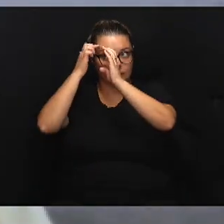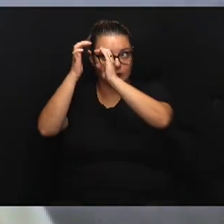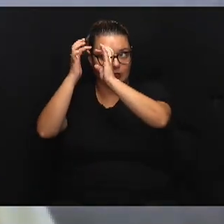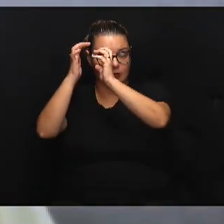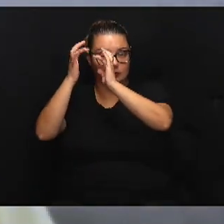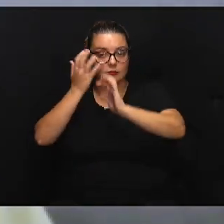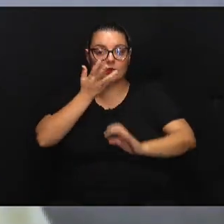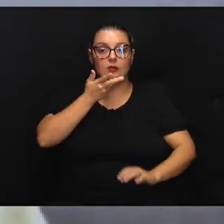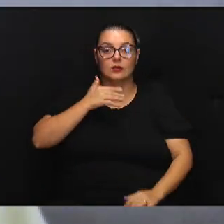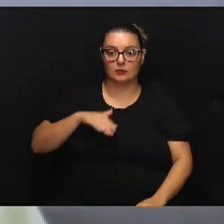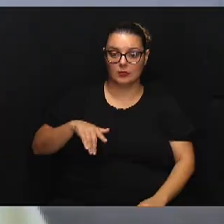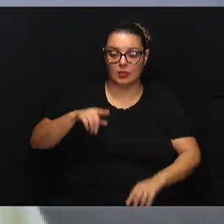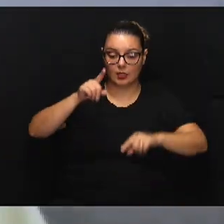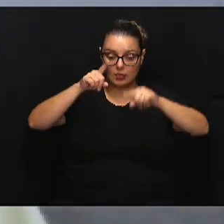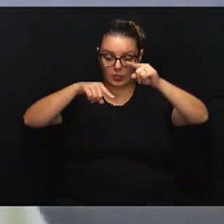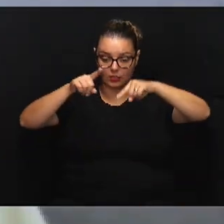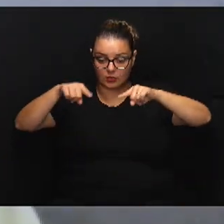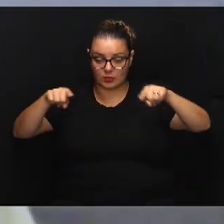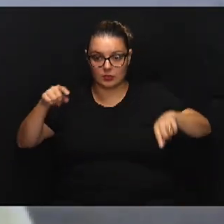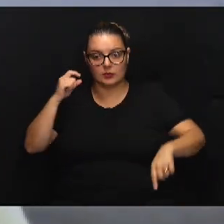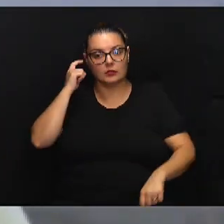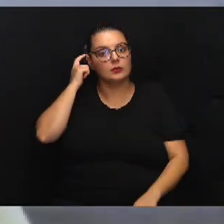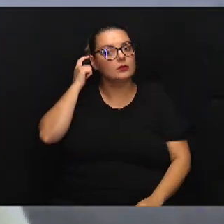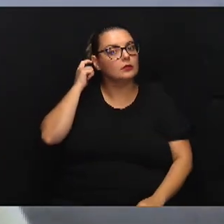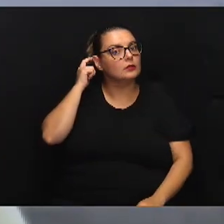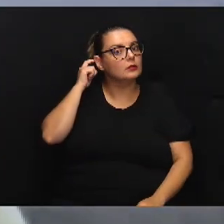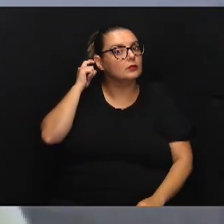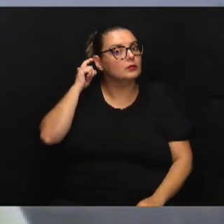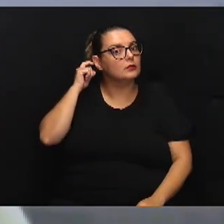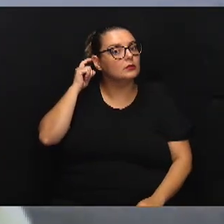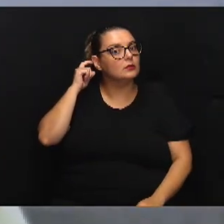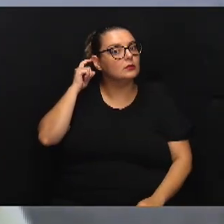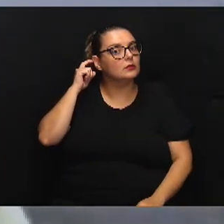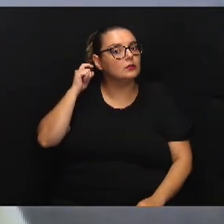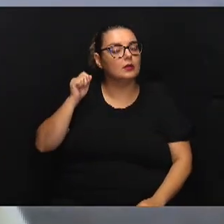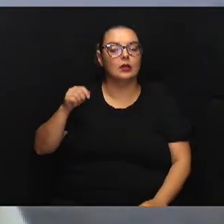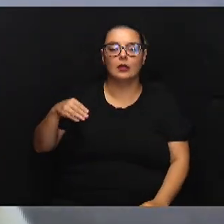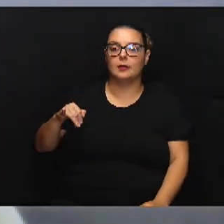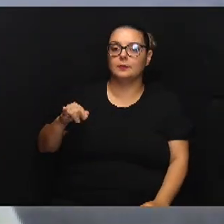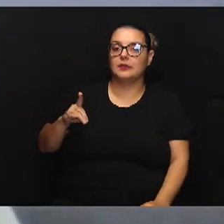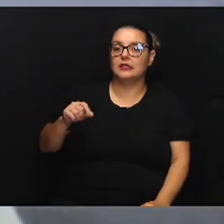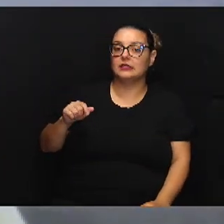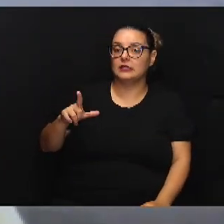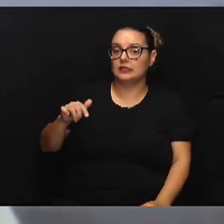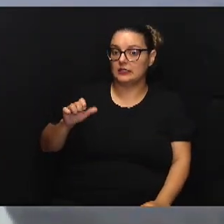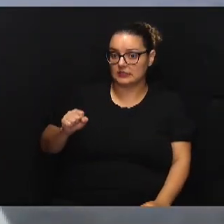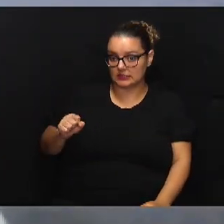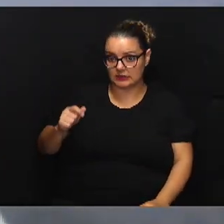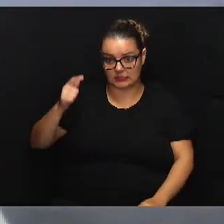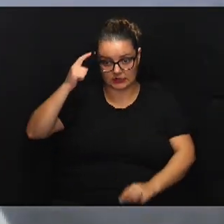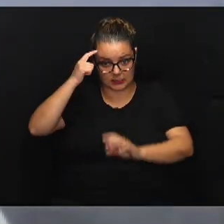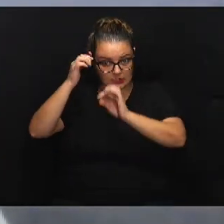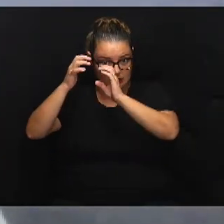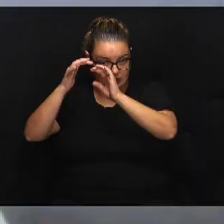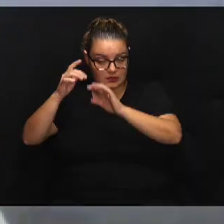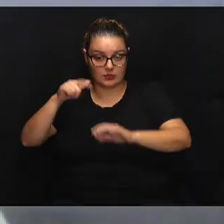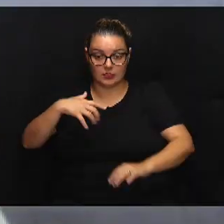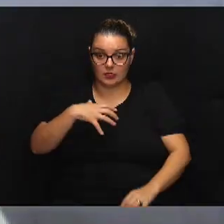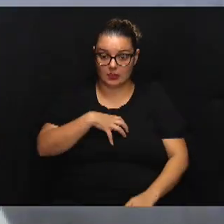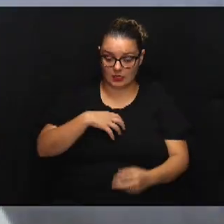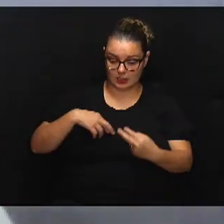criança que tem alterações das suas amígdalas cerebrais, que é a parte